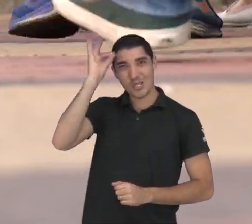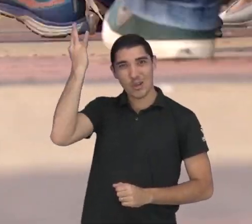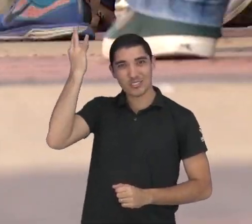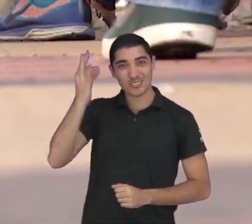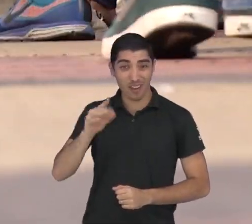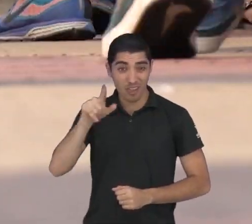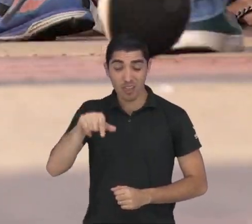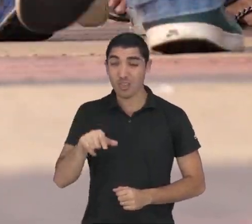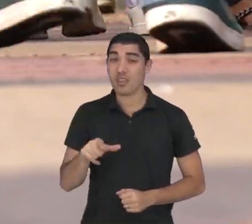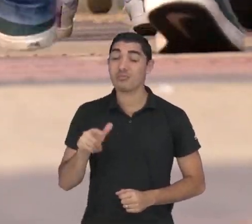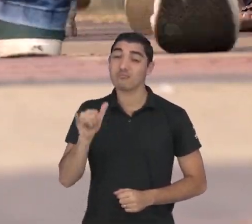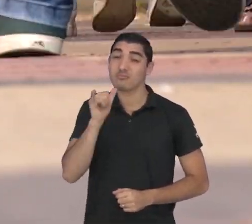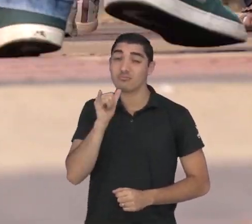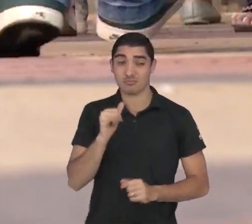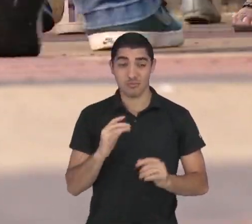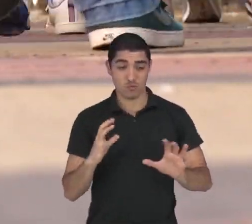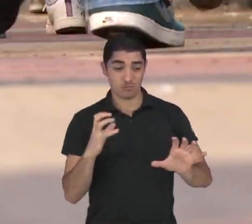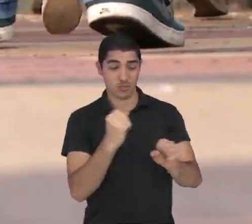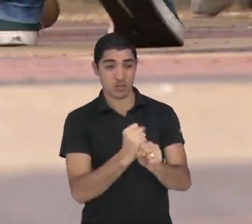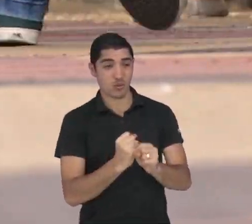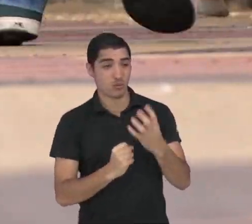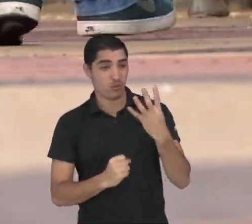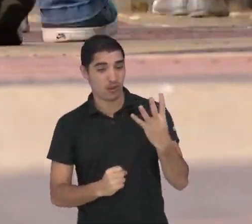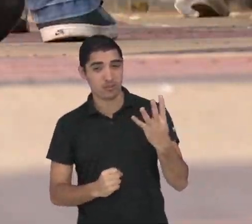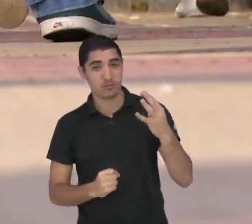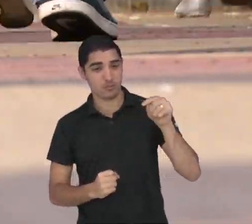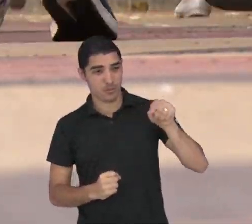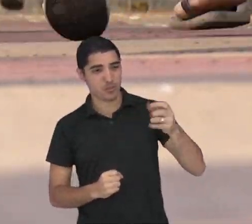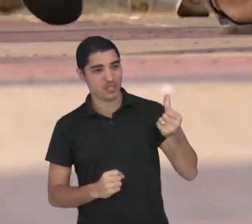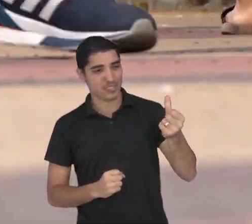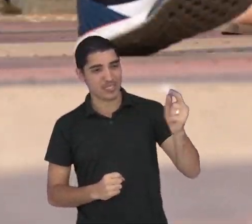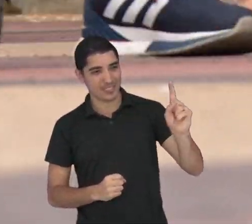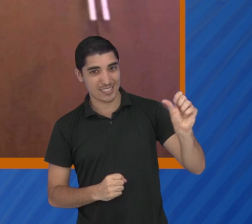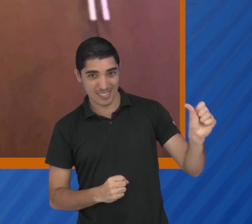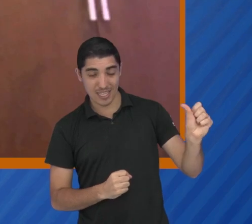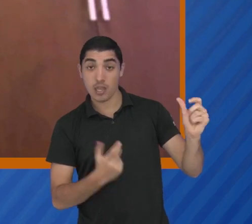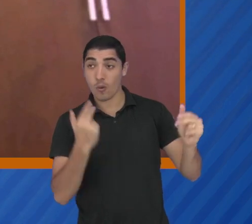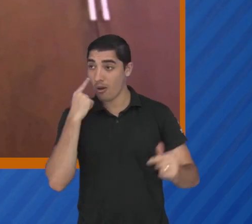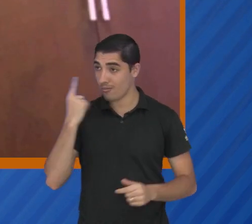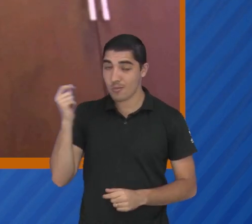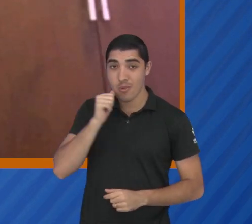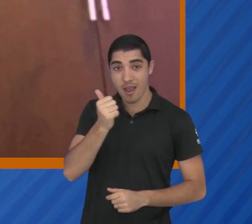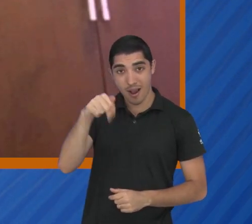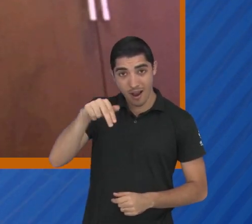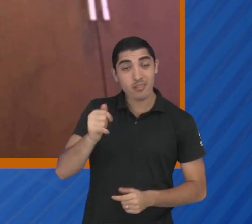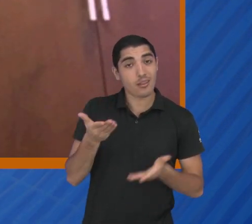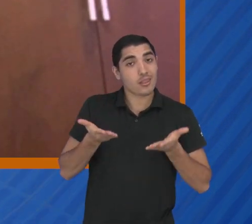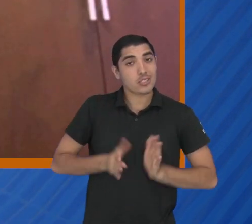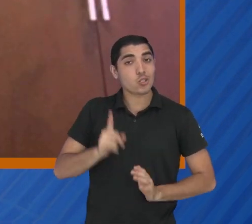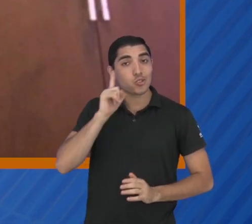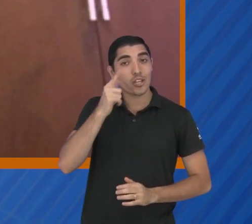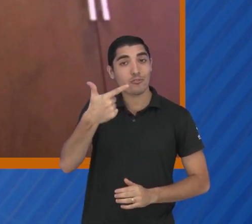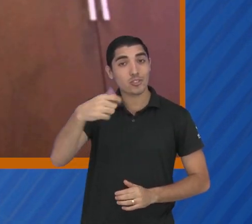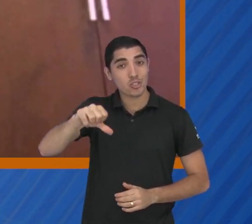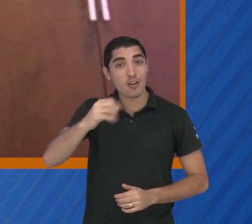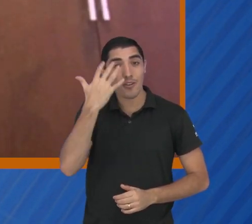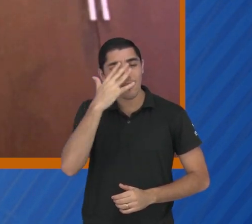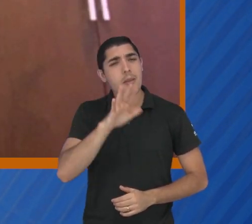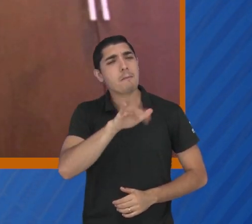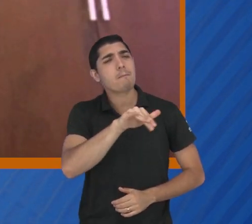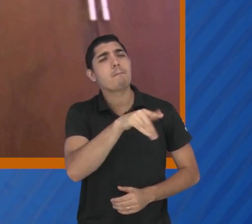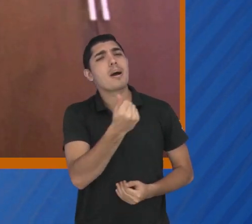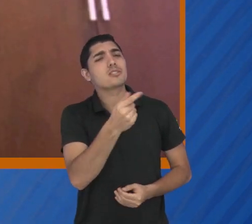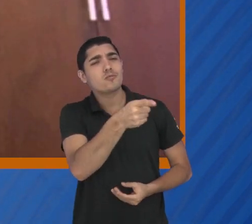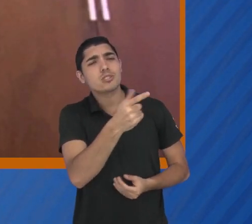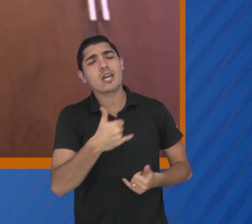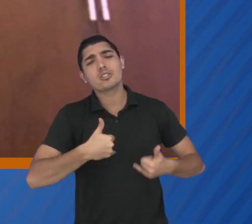é sortuda. As chances são de 1 para 1416. Foi assim com a Ana Júlia, que já se acostumou com as